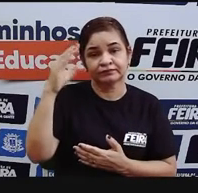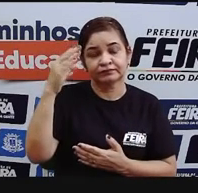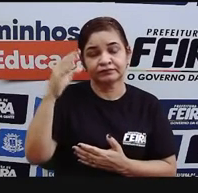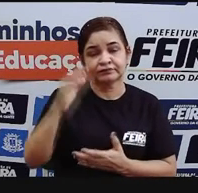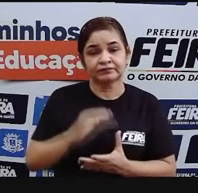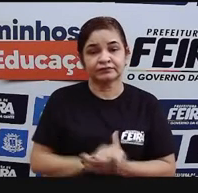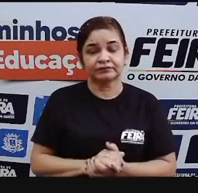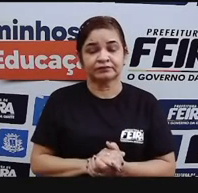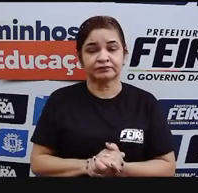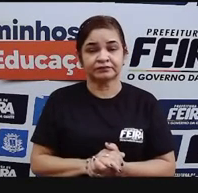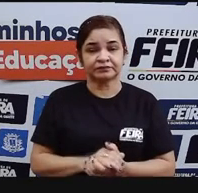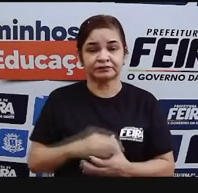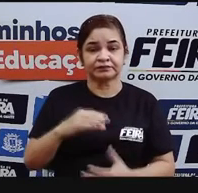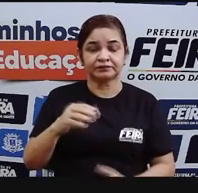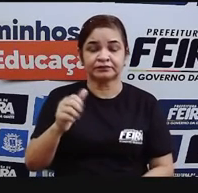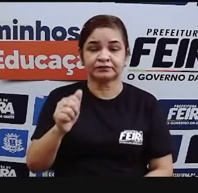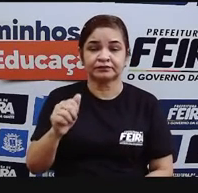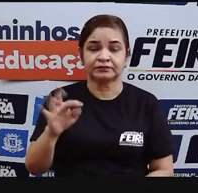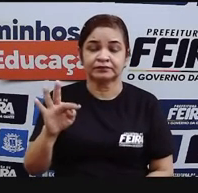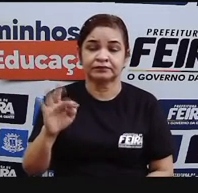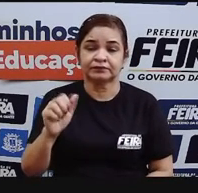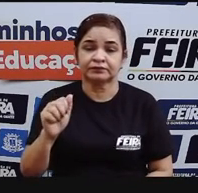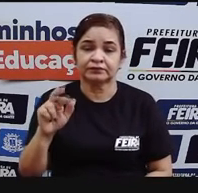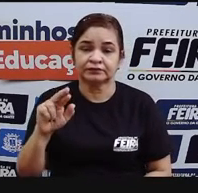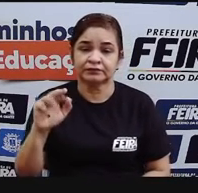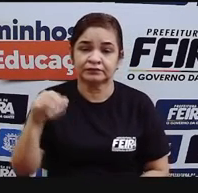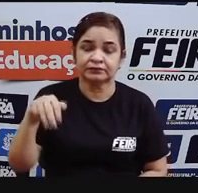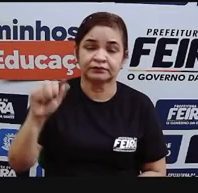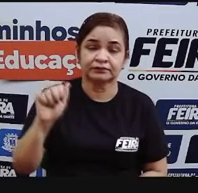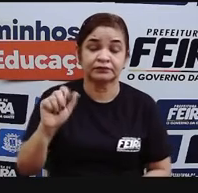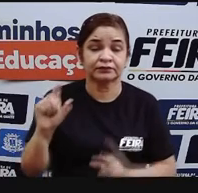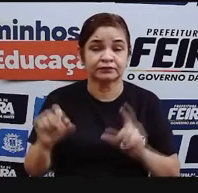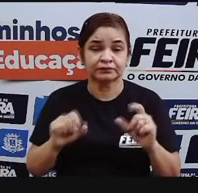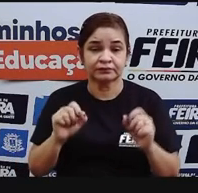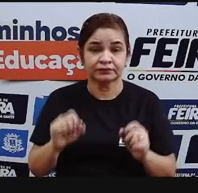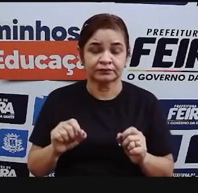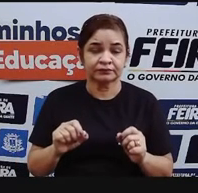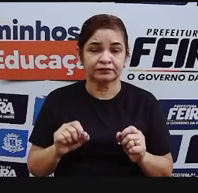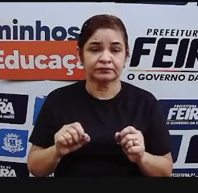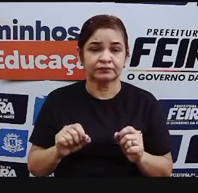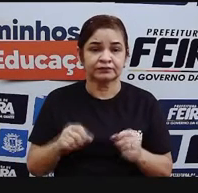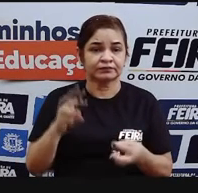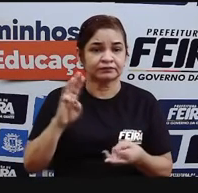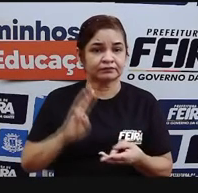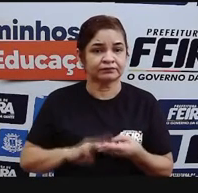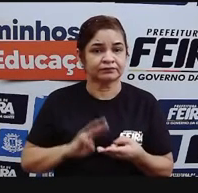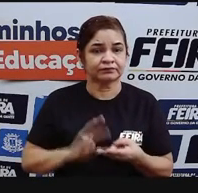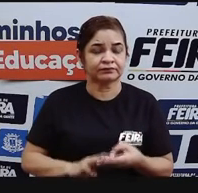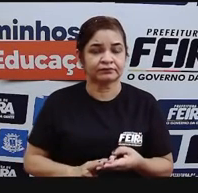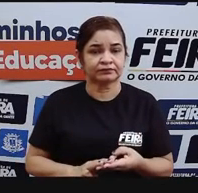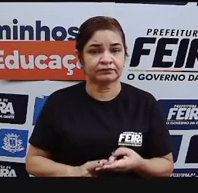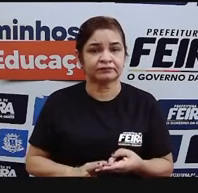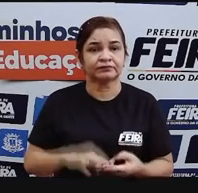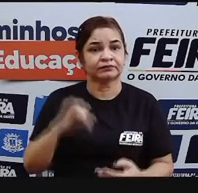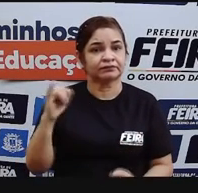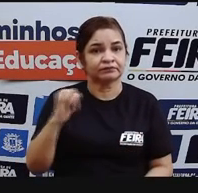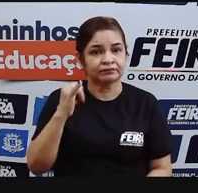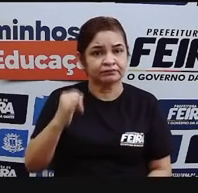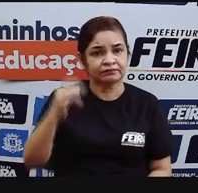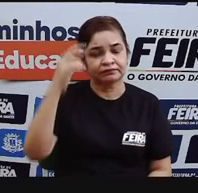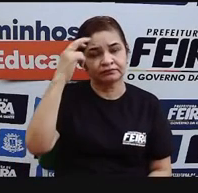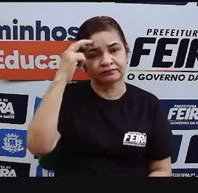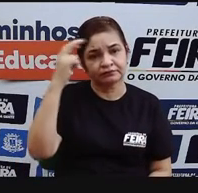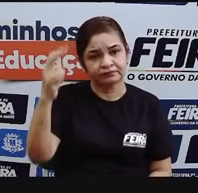A Katharine Johnson era uma matemática, precisa em seus cálculos, e ela fez todas